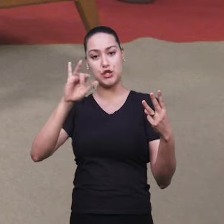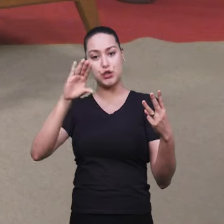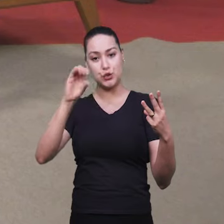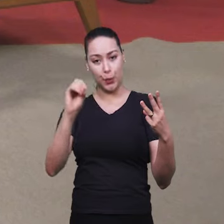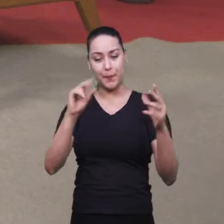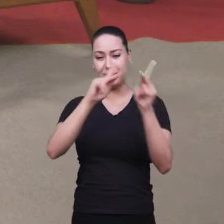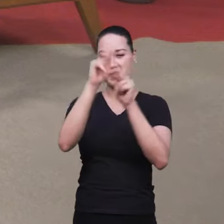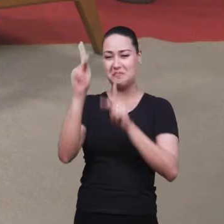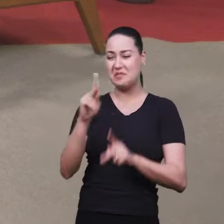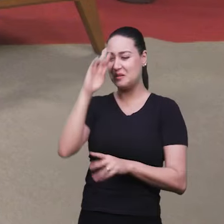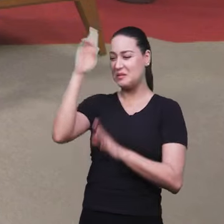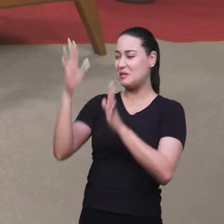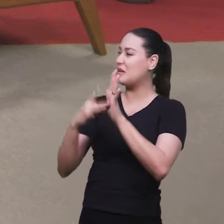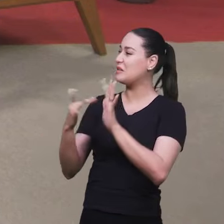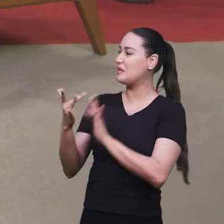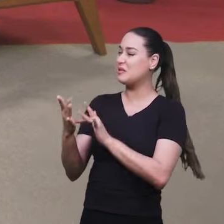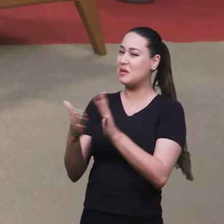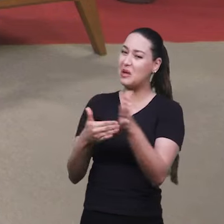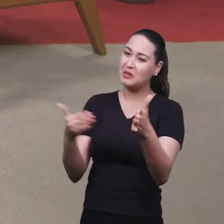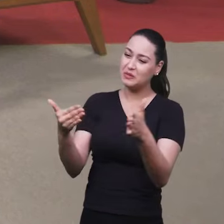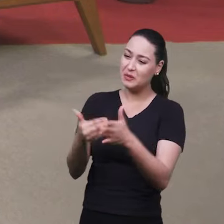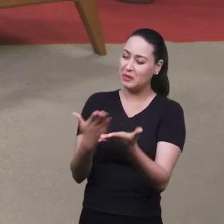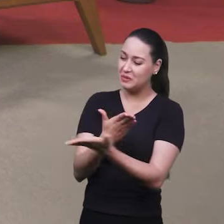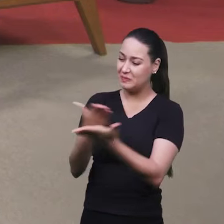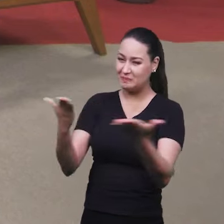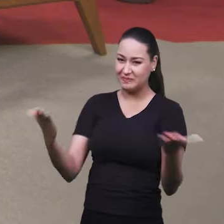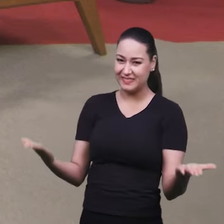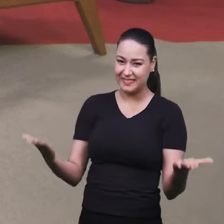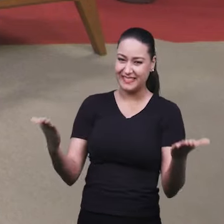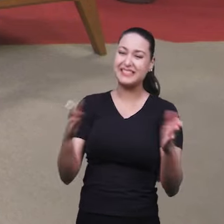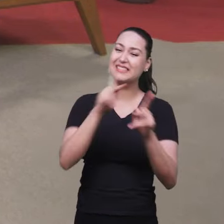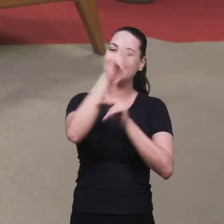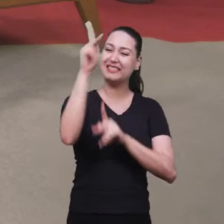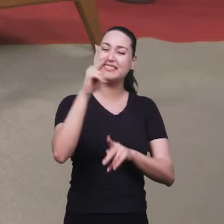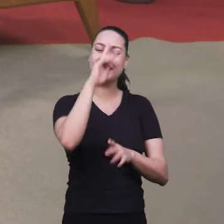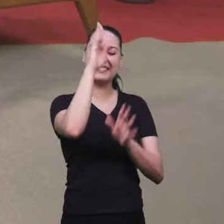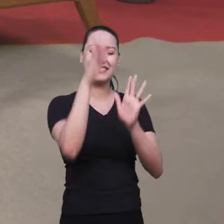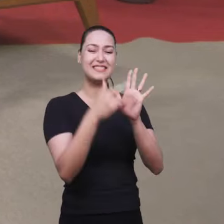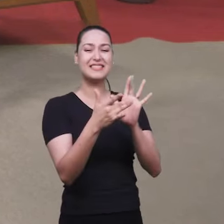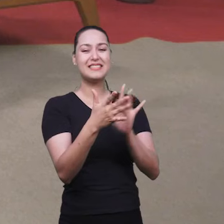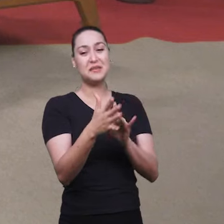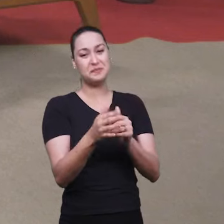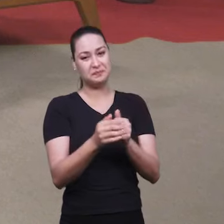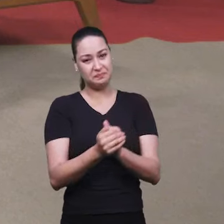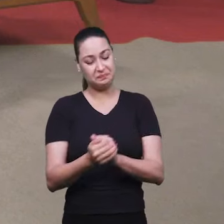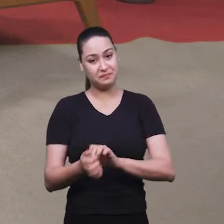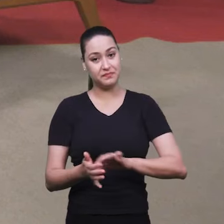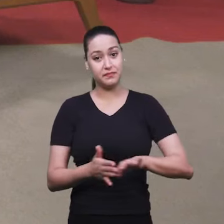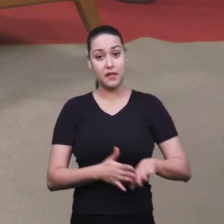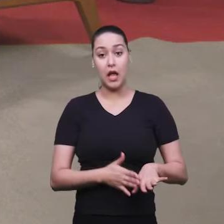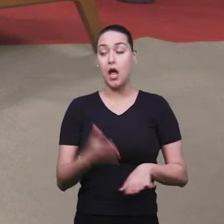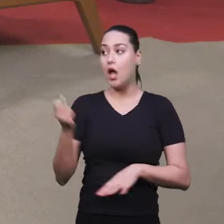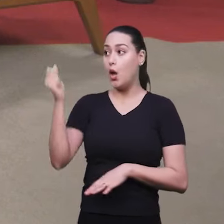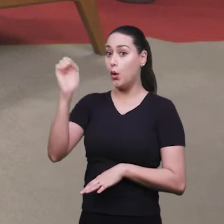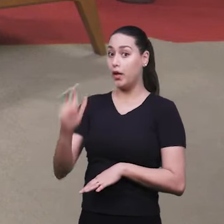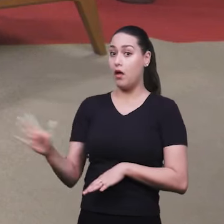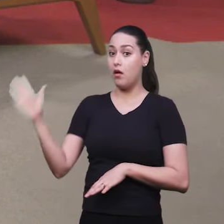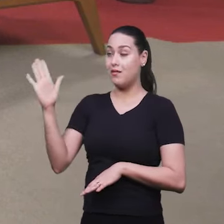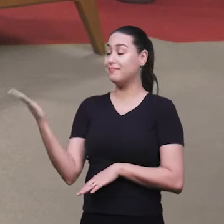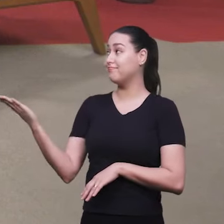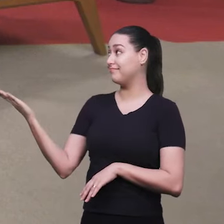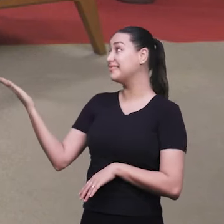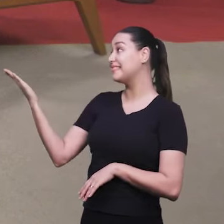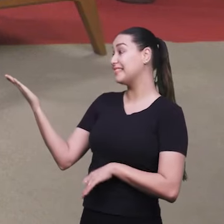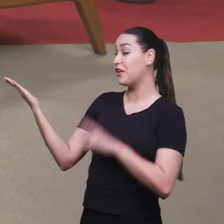Senhor a todos queridos. Amém. Pai do Senhor Daniel, Josias e a todos. Bom, a gente já vai então direto para o QR Code que está aparecendo aí na tela, você